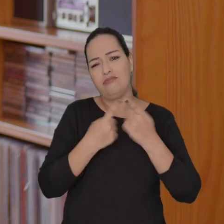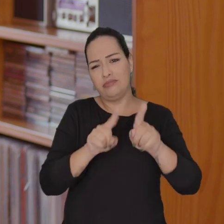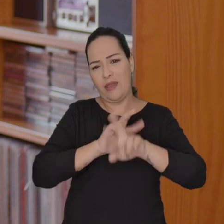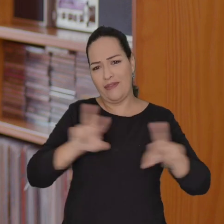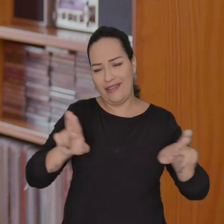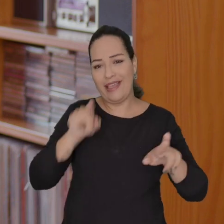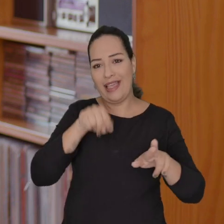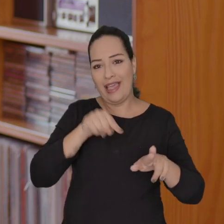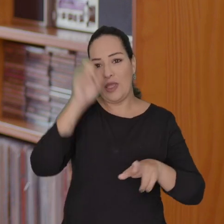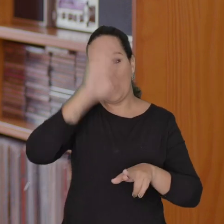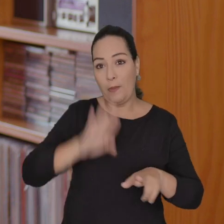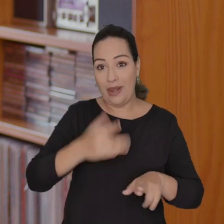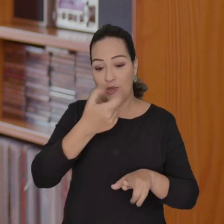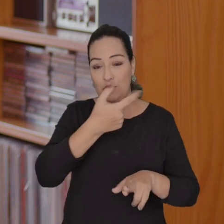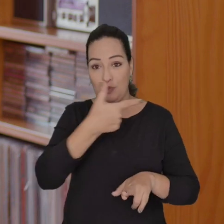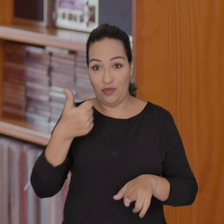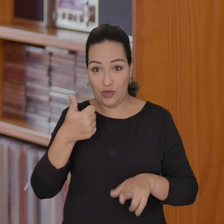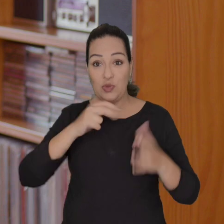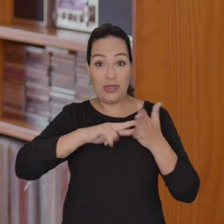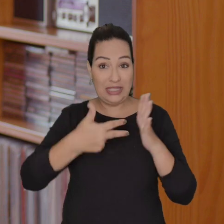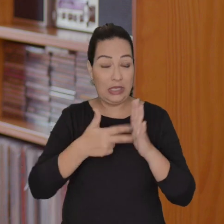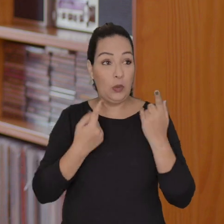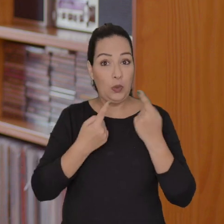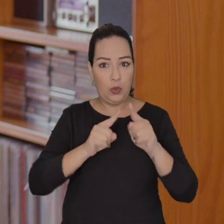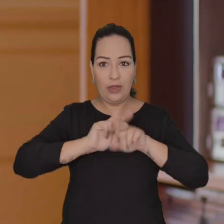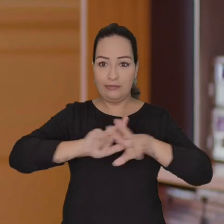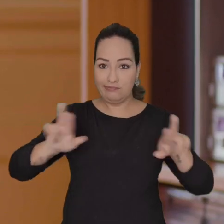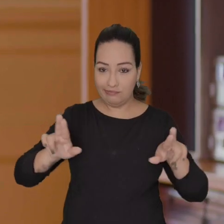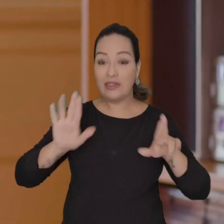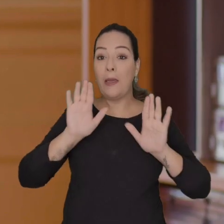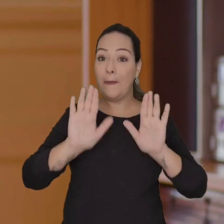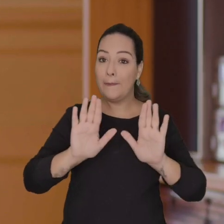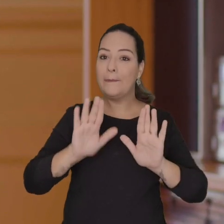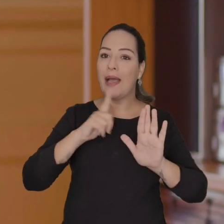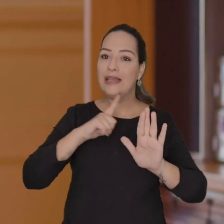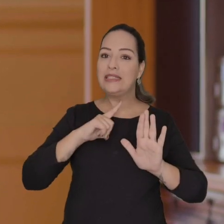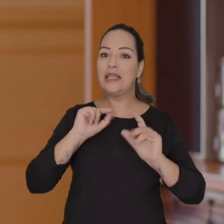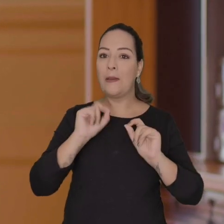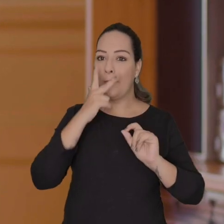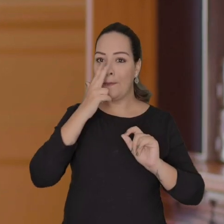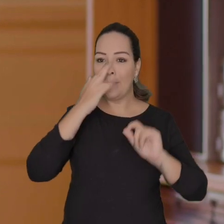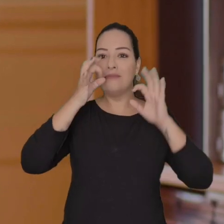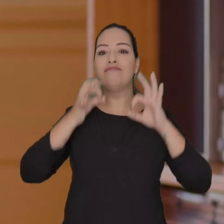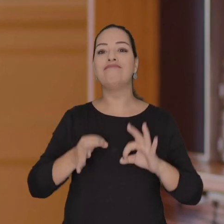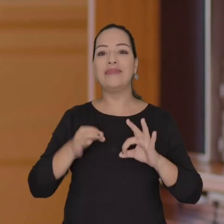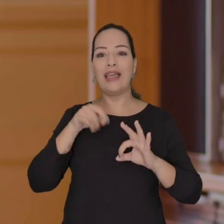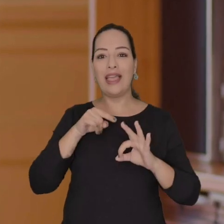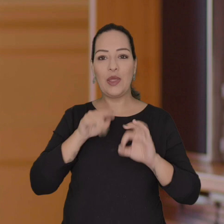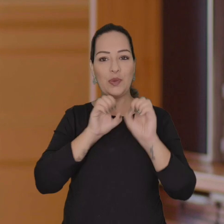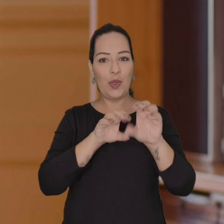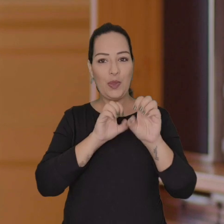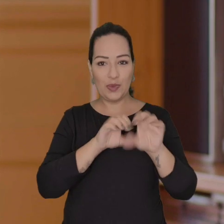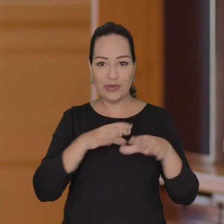Brasil em 2021 significa, ainda traz essa dignidade do ofício